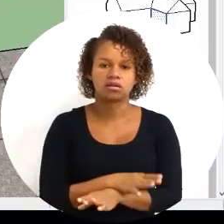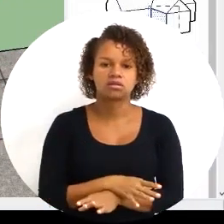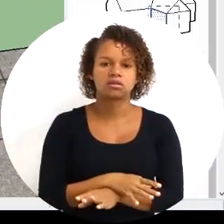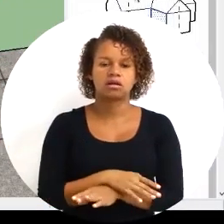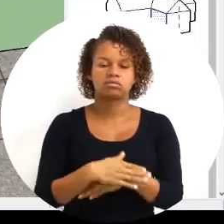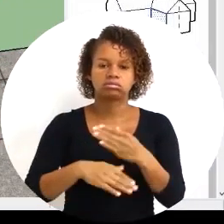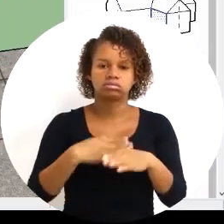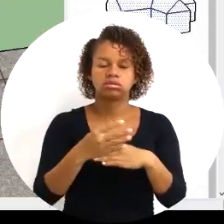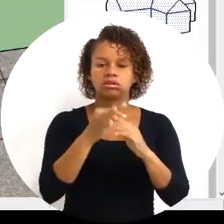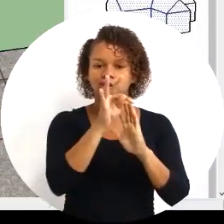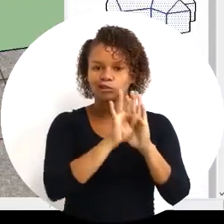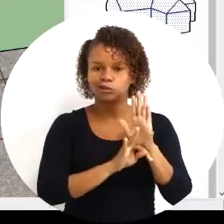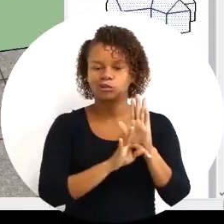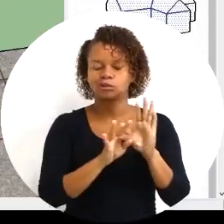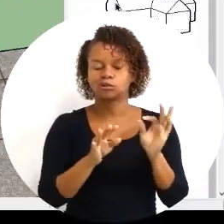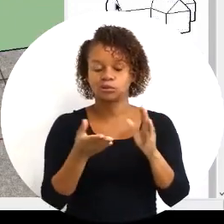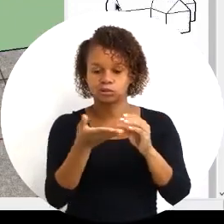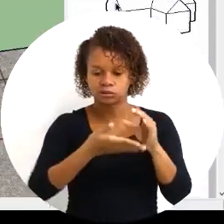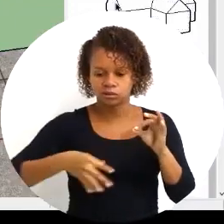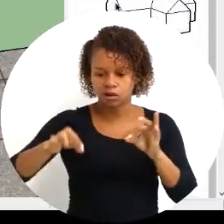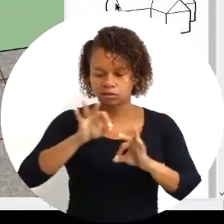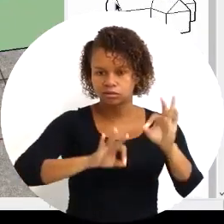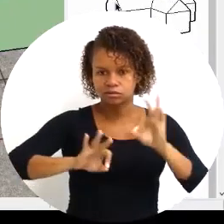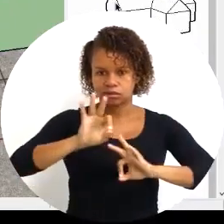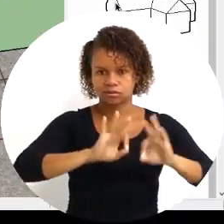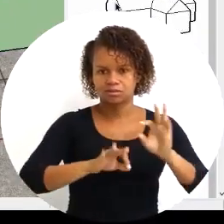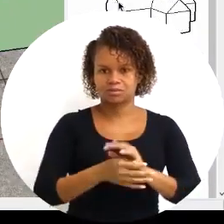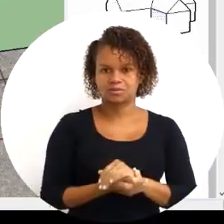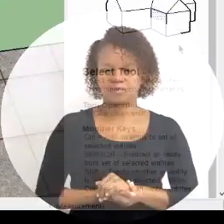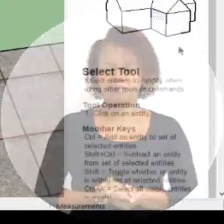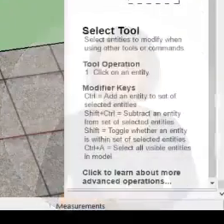para finalizar essa etapa das texturas e acabamentos.